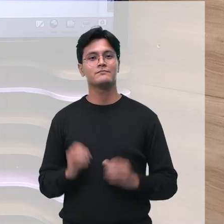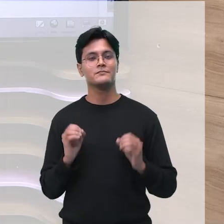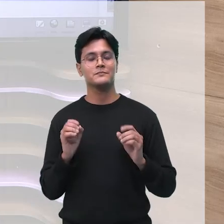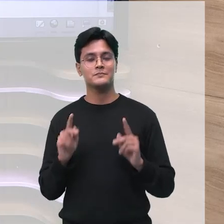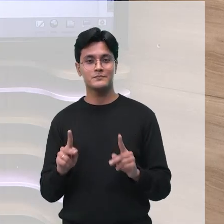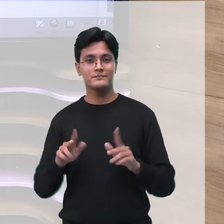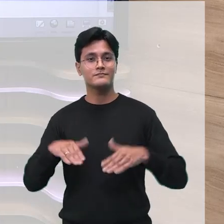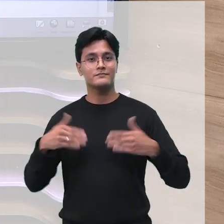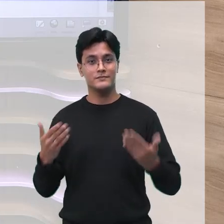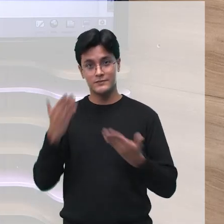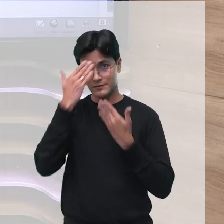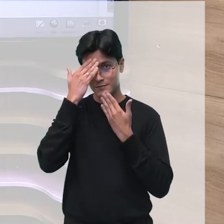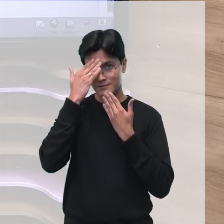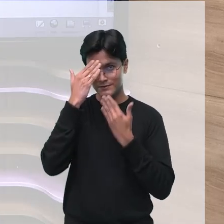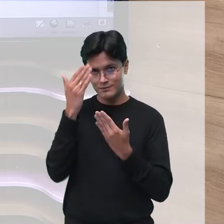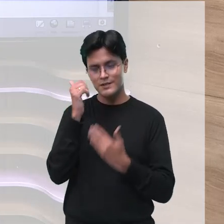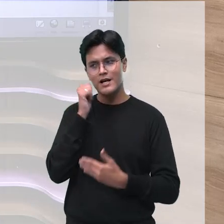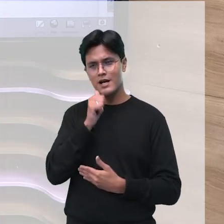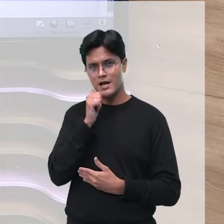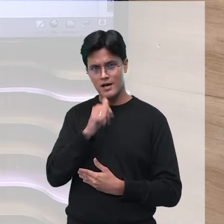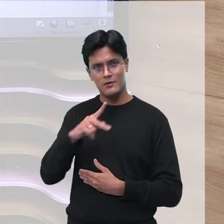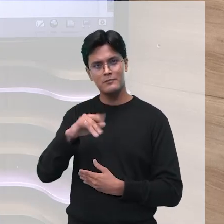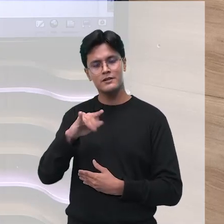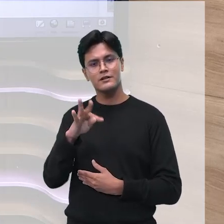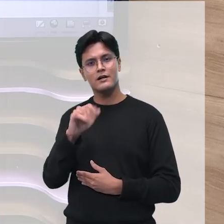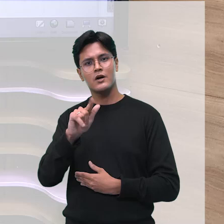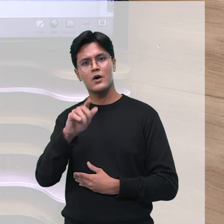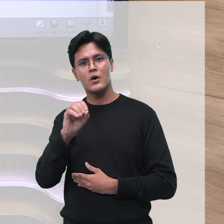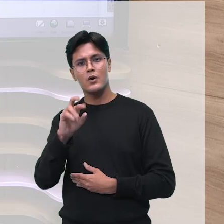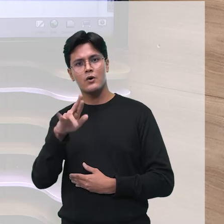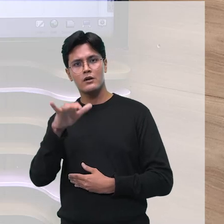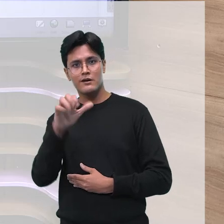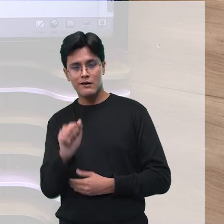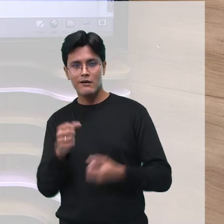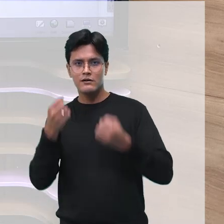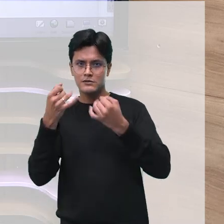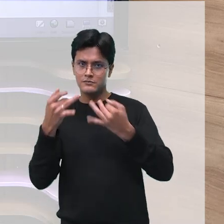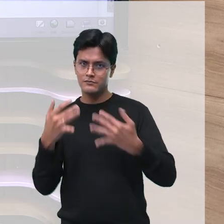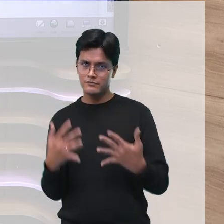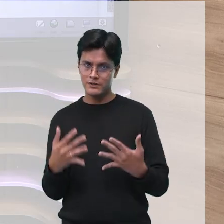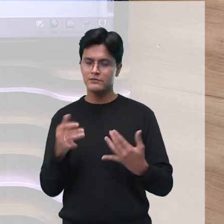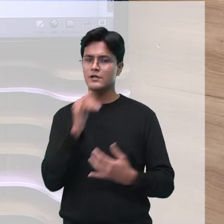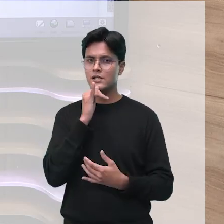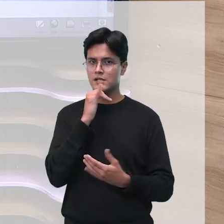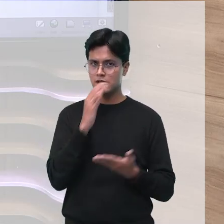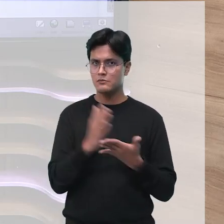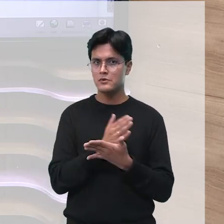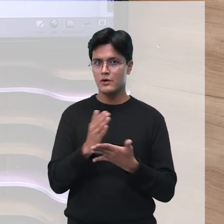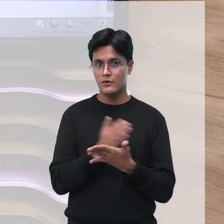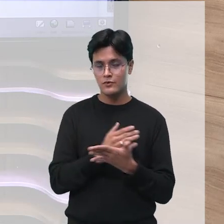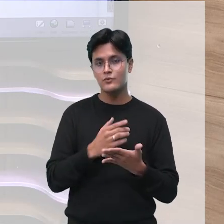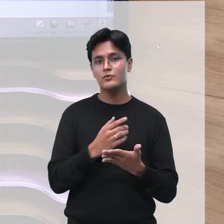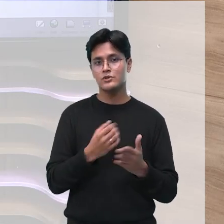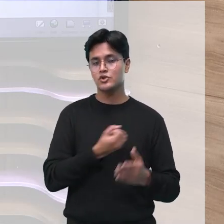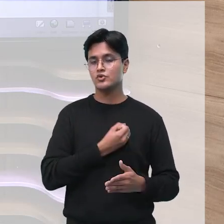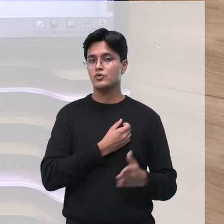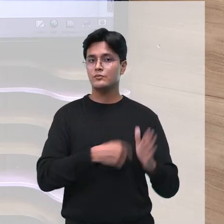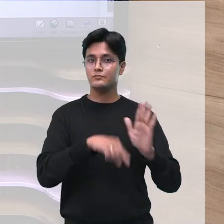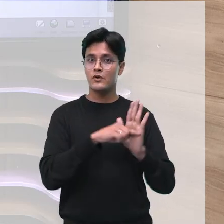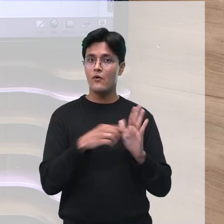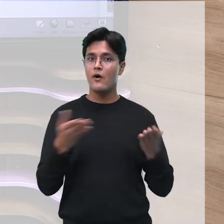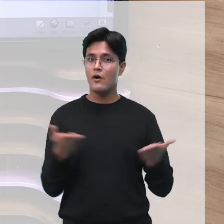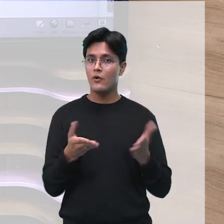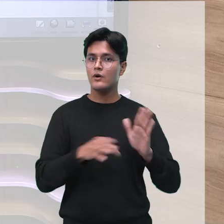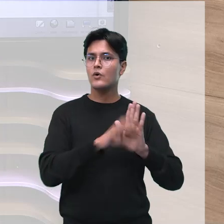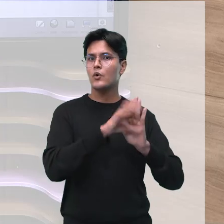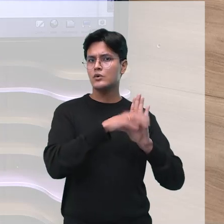Ok, então, obrigado, Pitagórica, por trazer aí os exemplos, né, de números negativos. E agora, então, nós vamos ao conceito do que